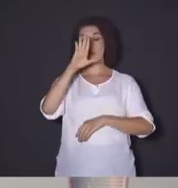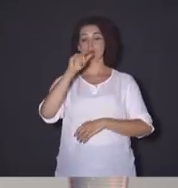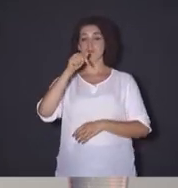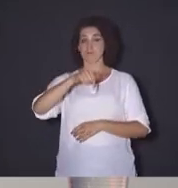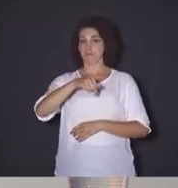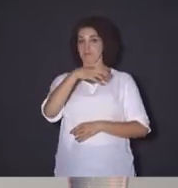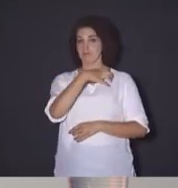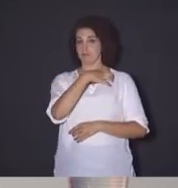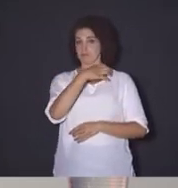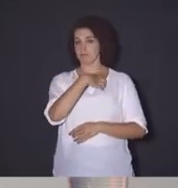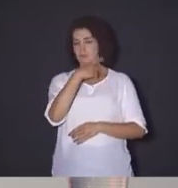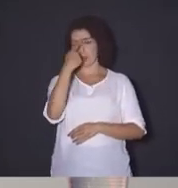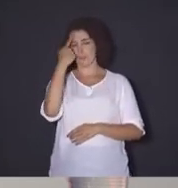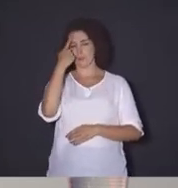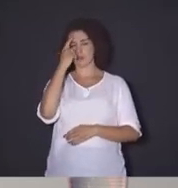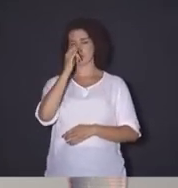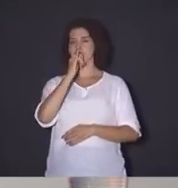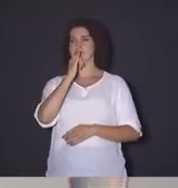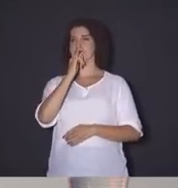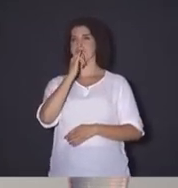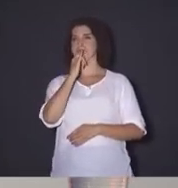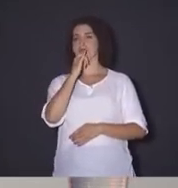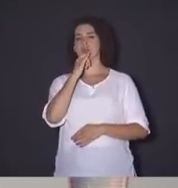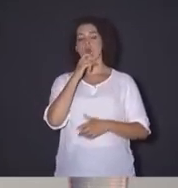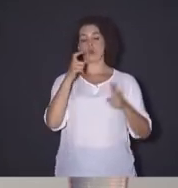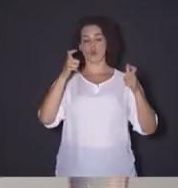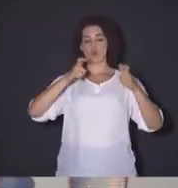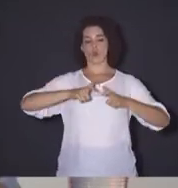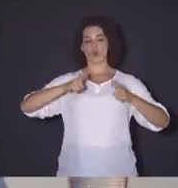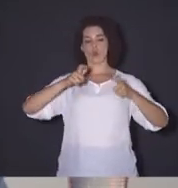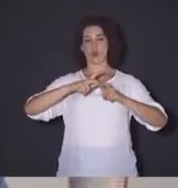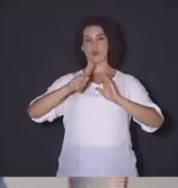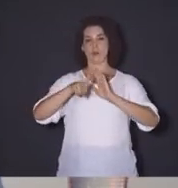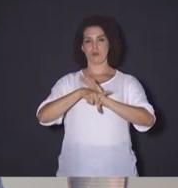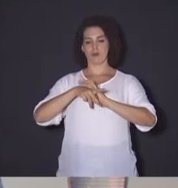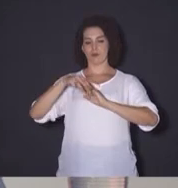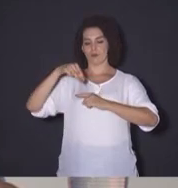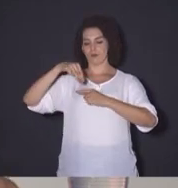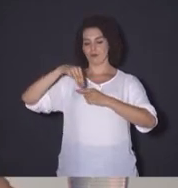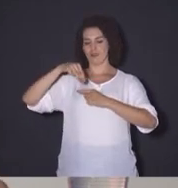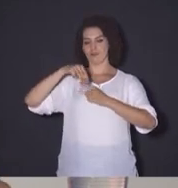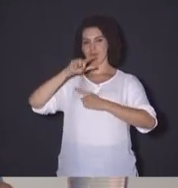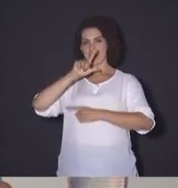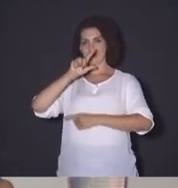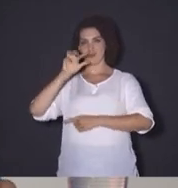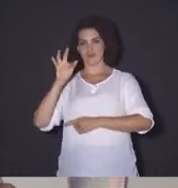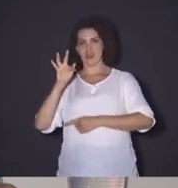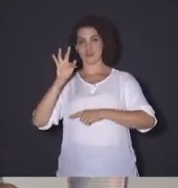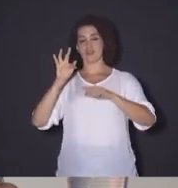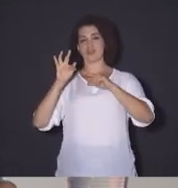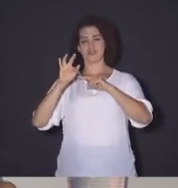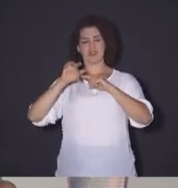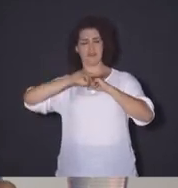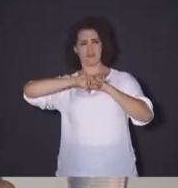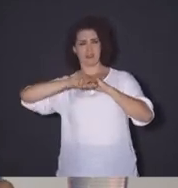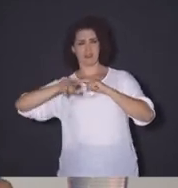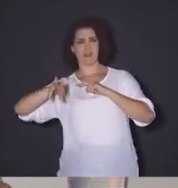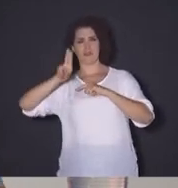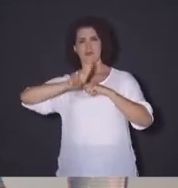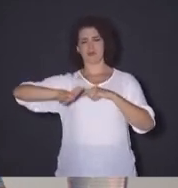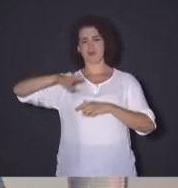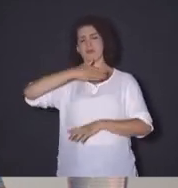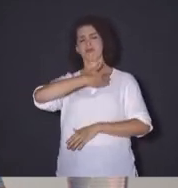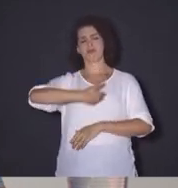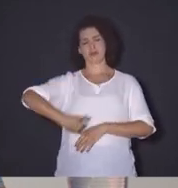pensando ah a situação a localização estratégica do município de lauro de freitas nós temos aqui várias universidades públicas é